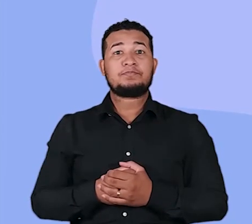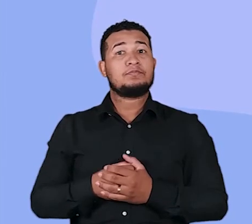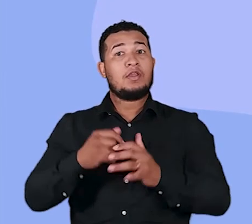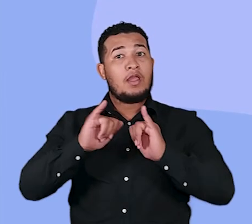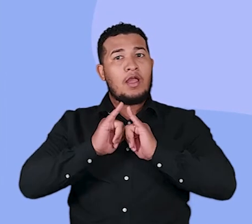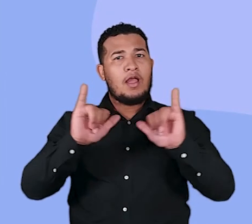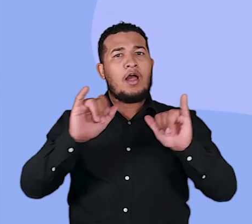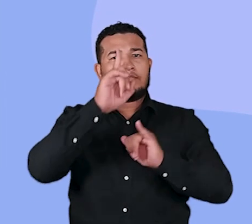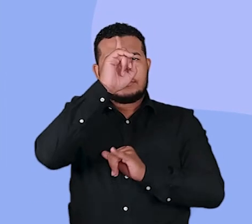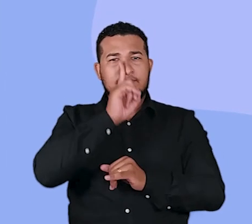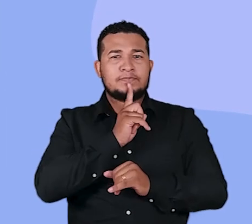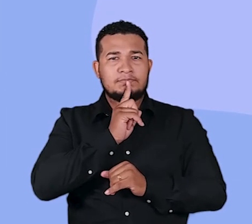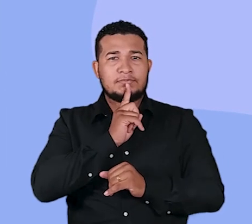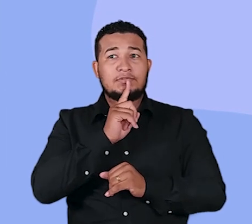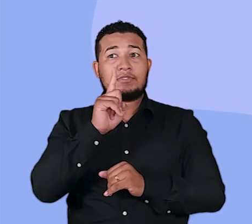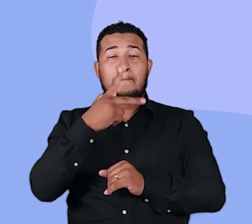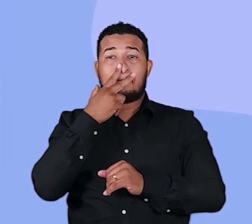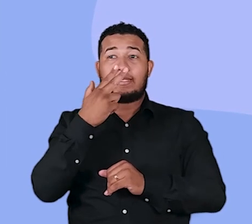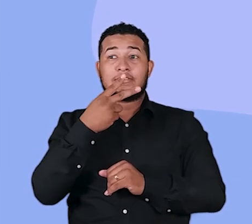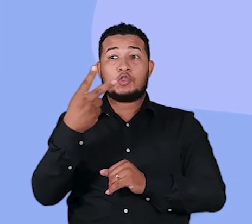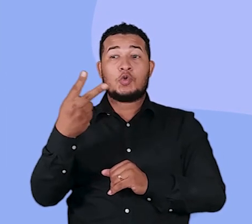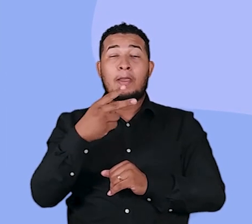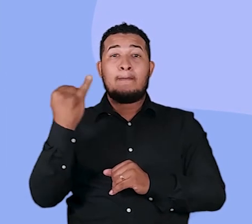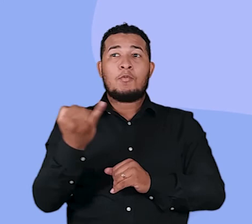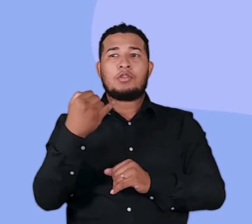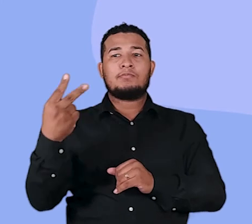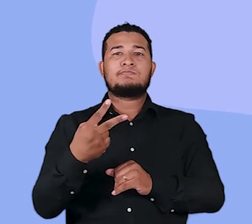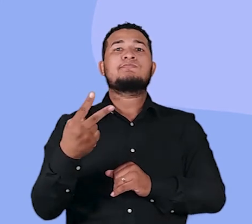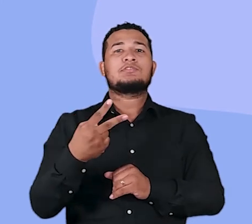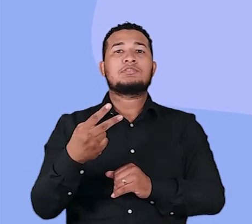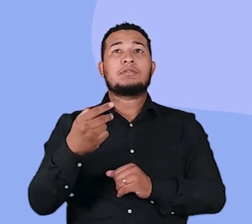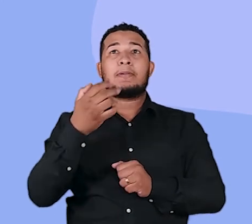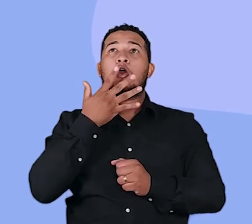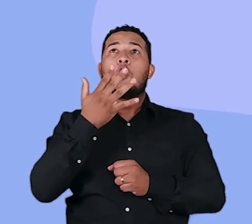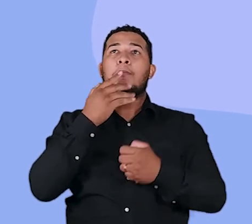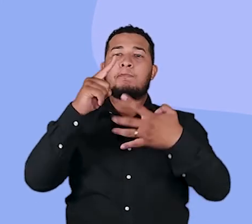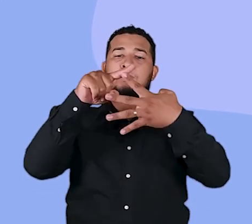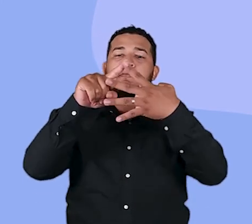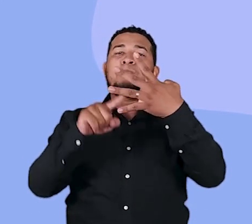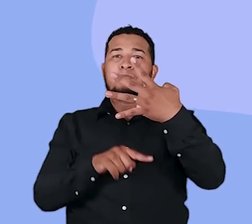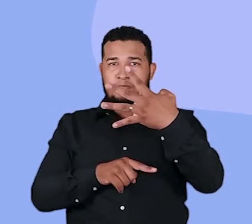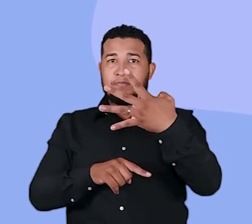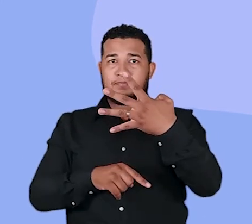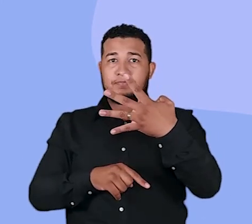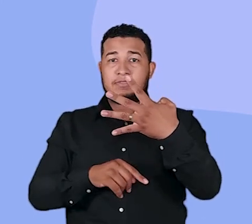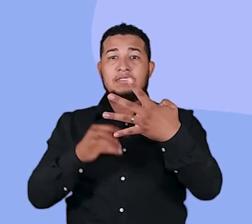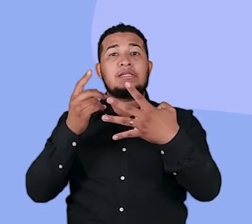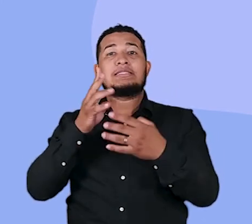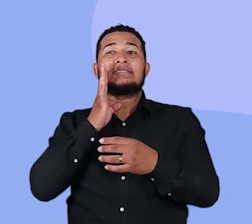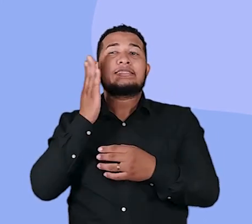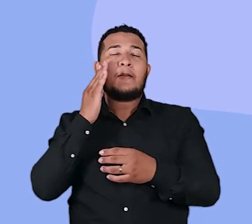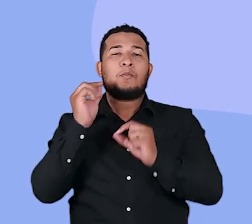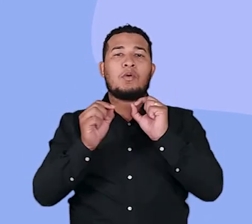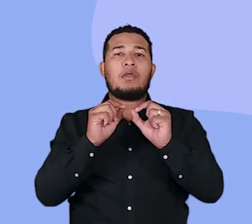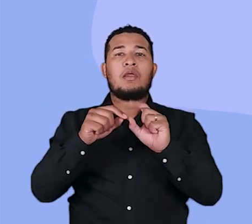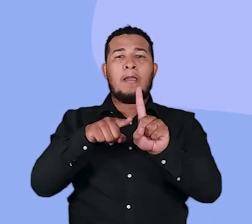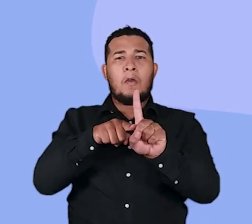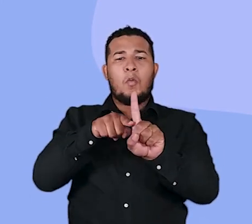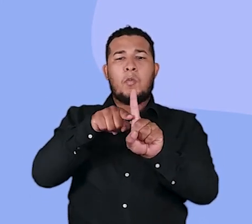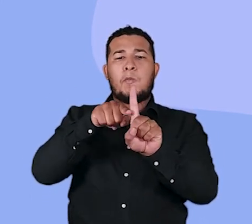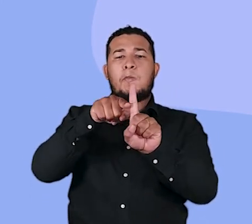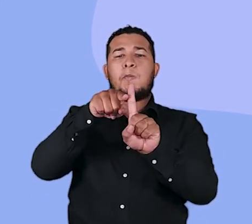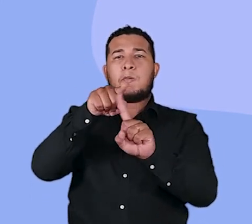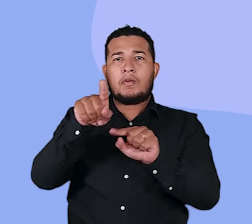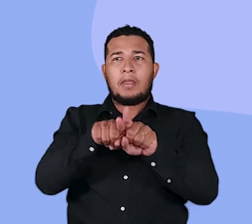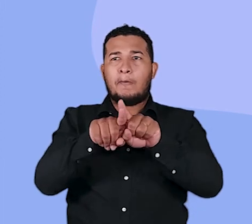O aviso amarelo é o segundo menos importante de uma escala de 4 níveis. Face às temperaturas